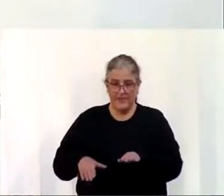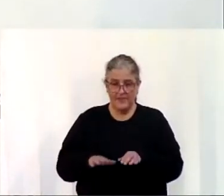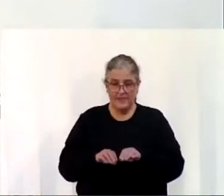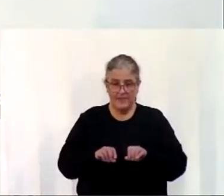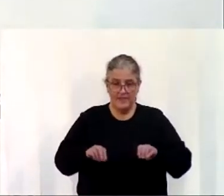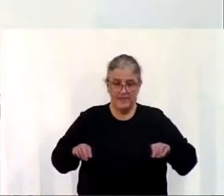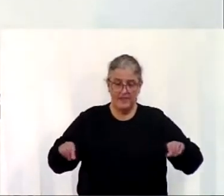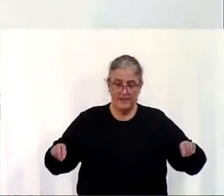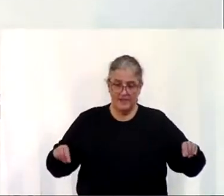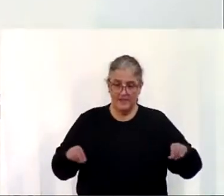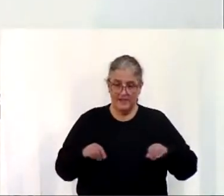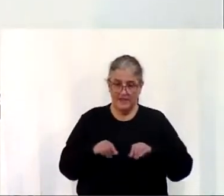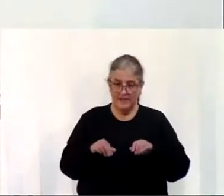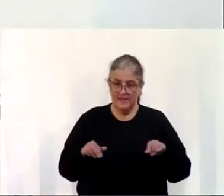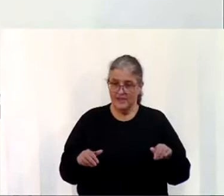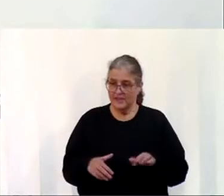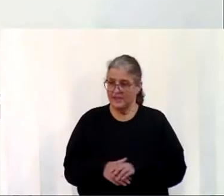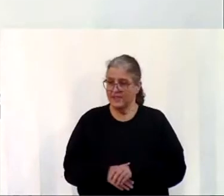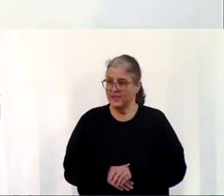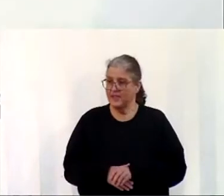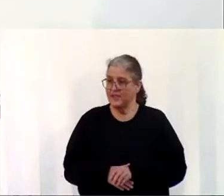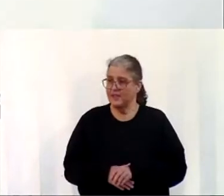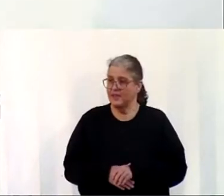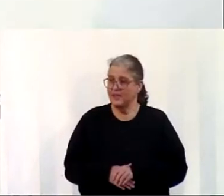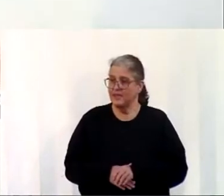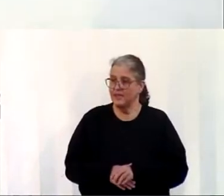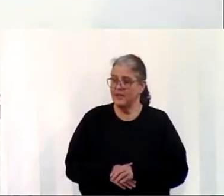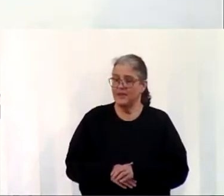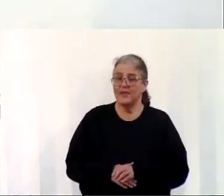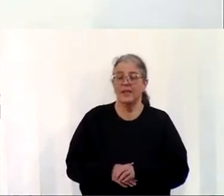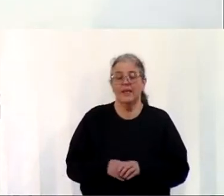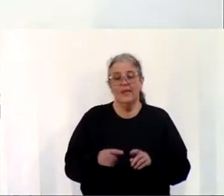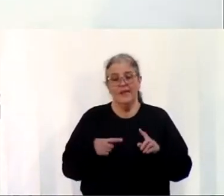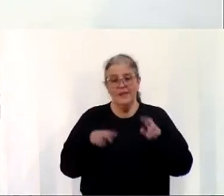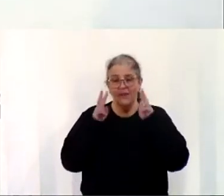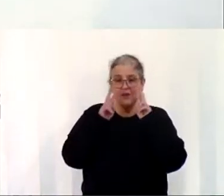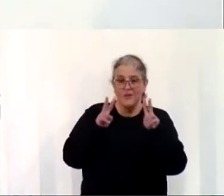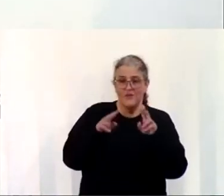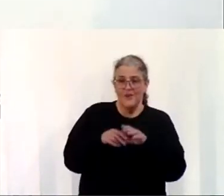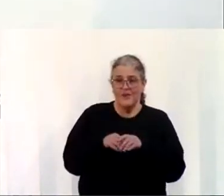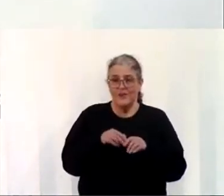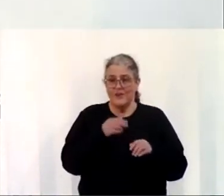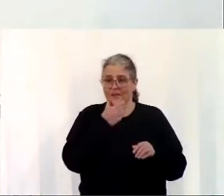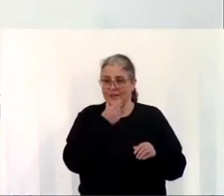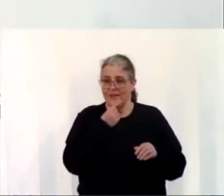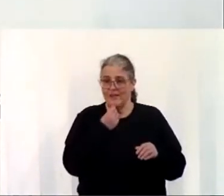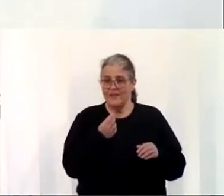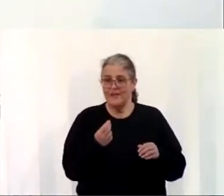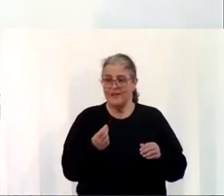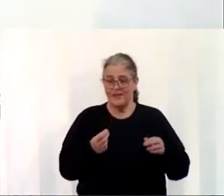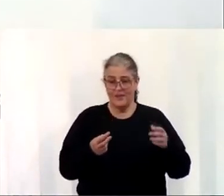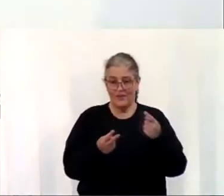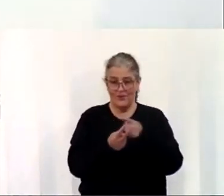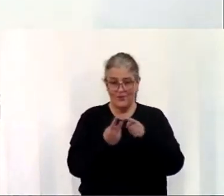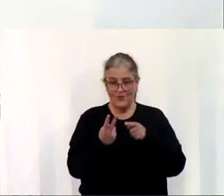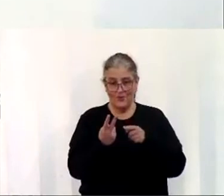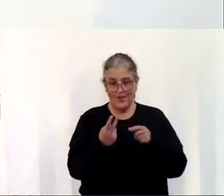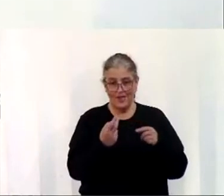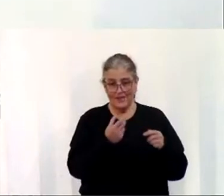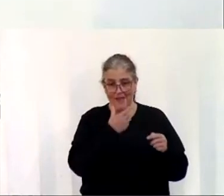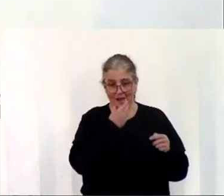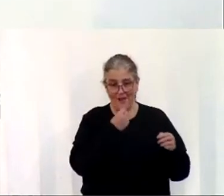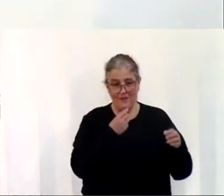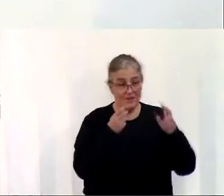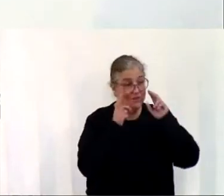casamento. Sabe aquele book de fotos antes do casamento? Então o noivo estava muito bem vestido, a noiva estava muito bem vestida,